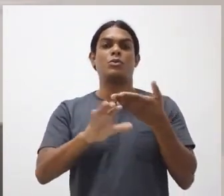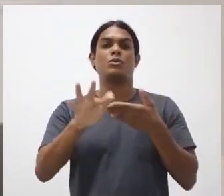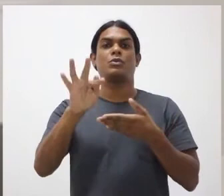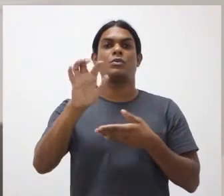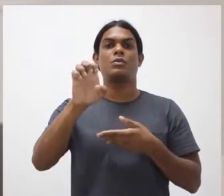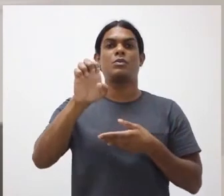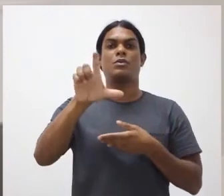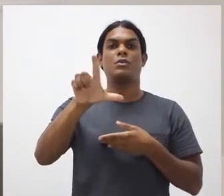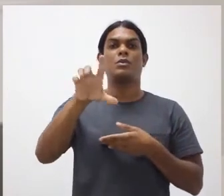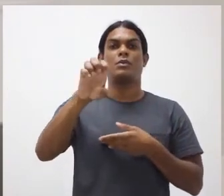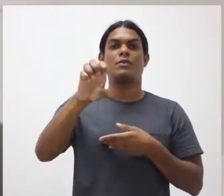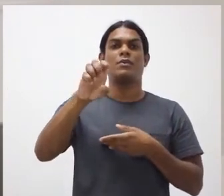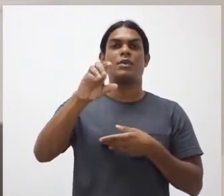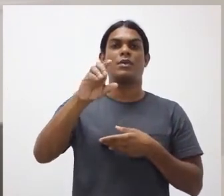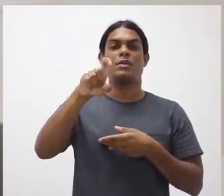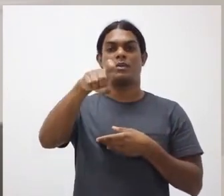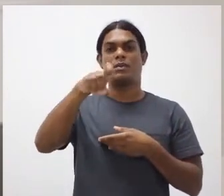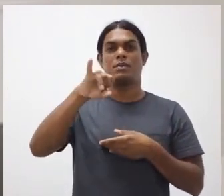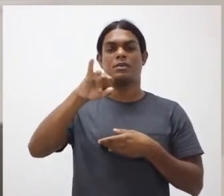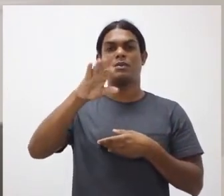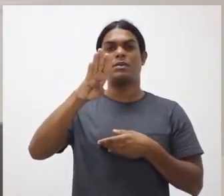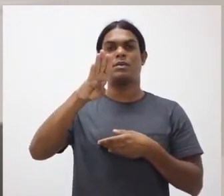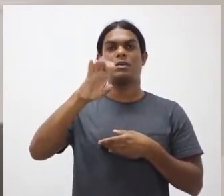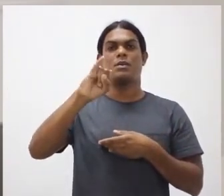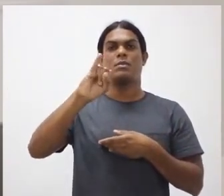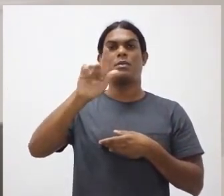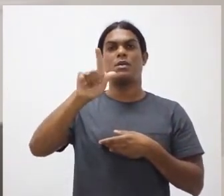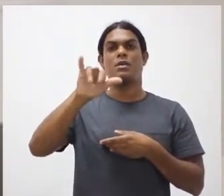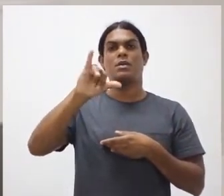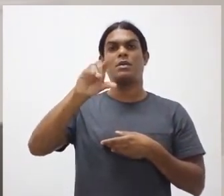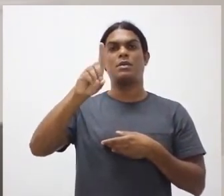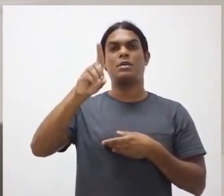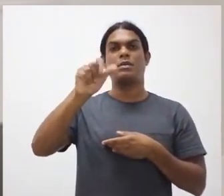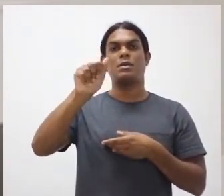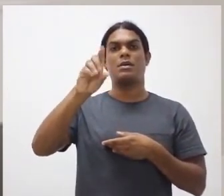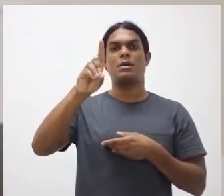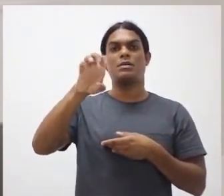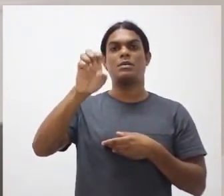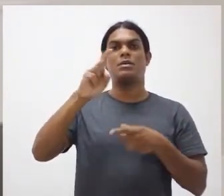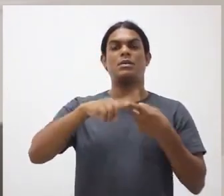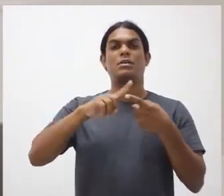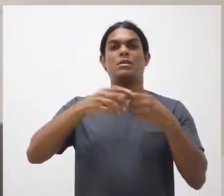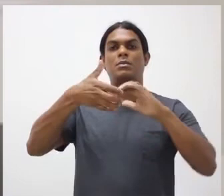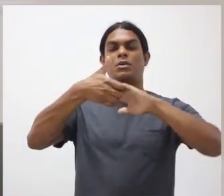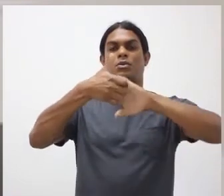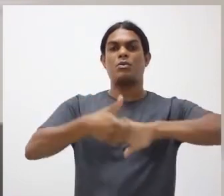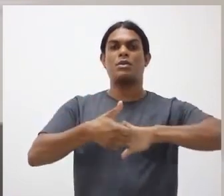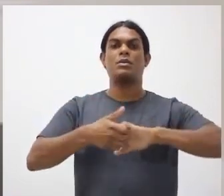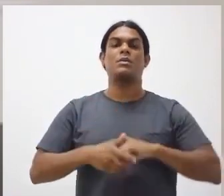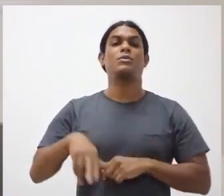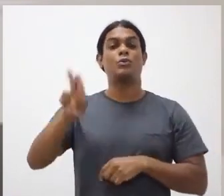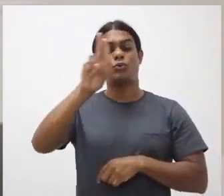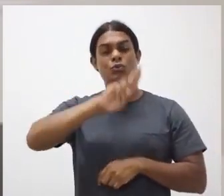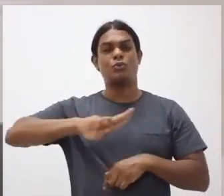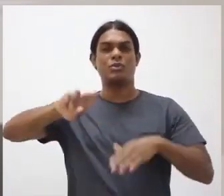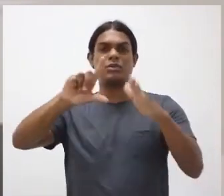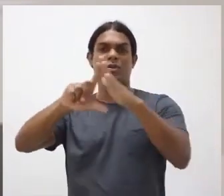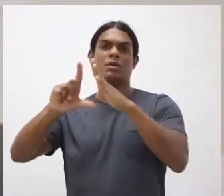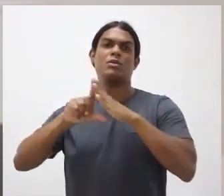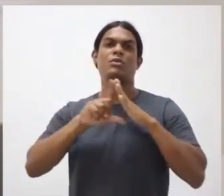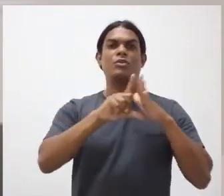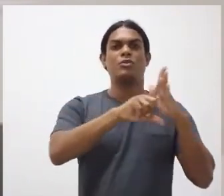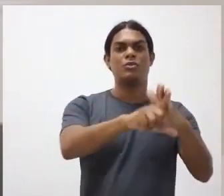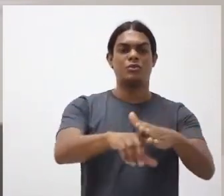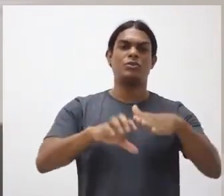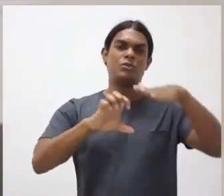e qualidade. Com esse intuito de melhorar essa operação, usa-se a logística empresarial, da qual